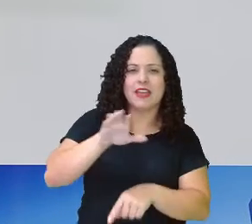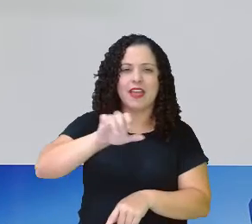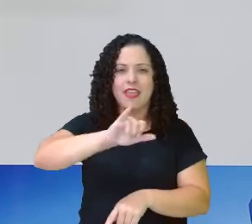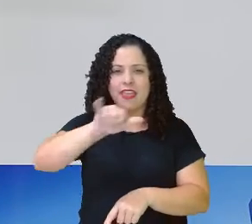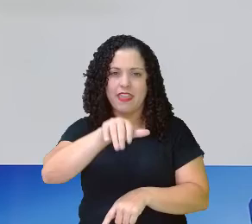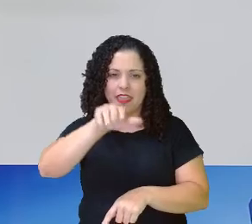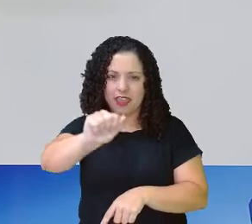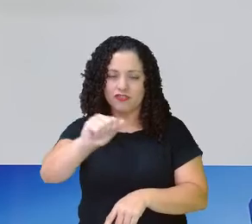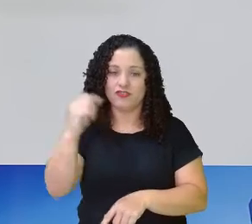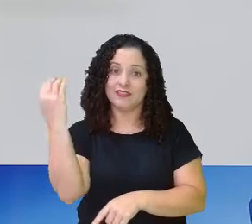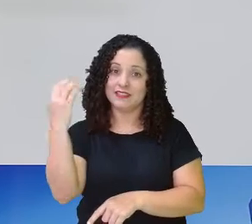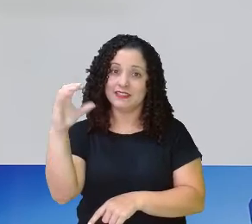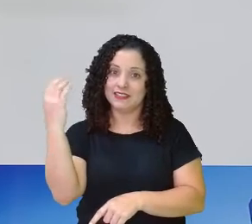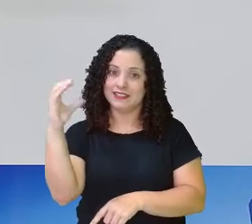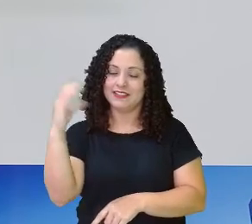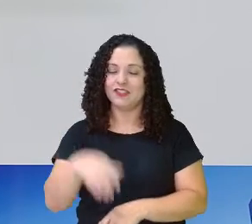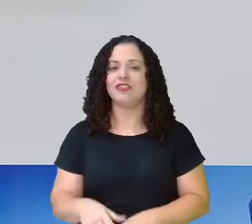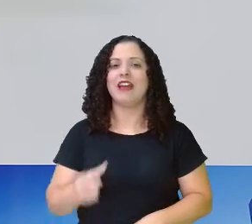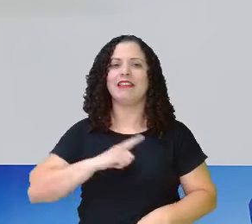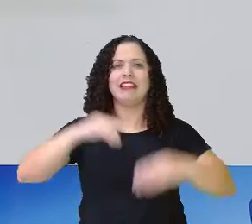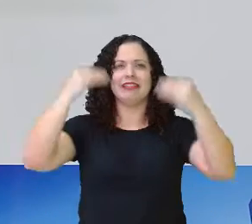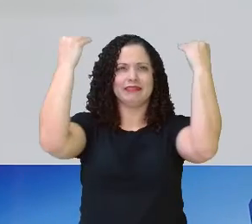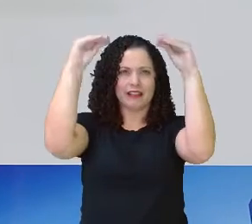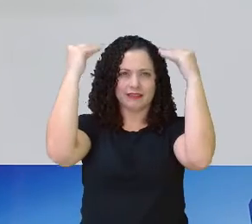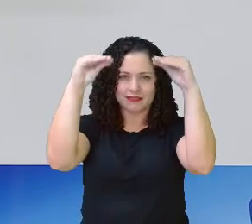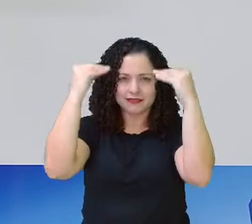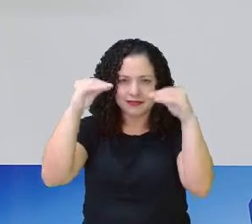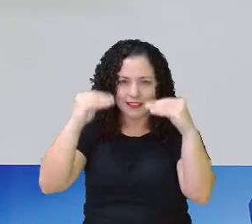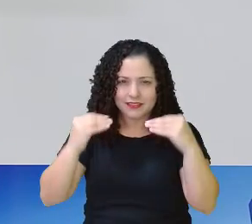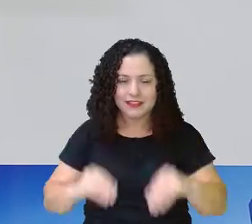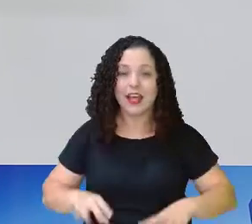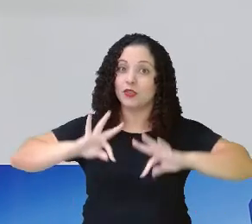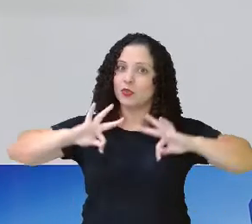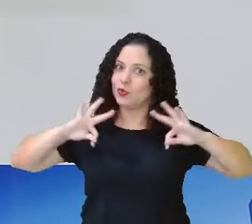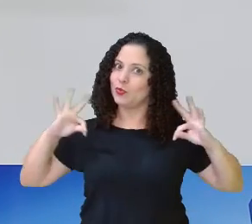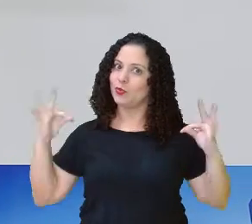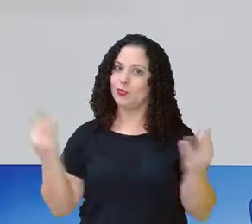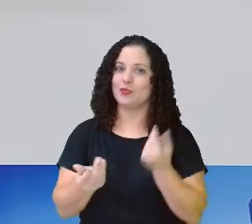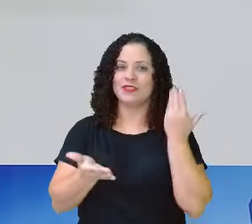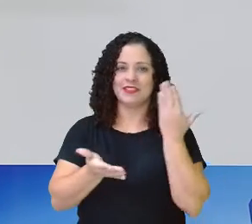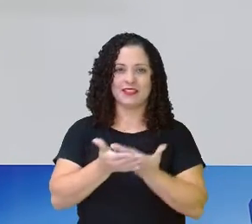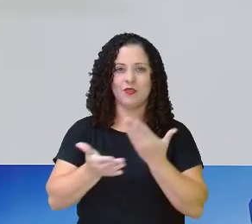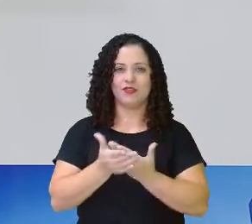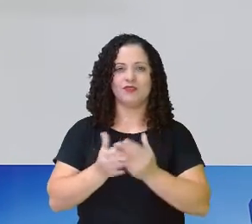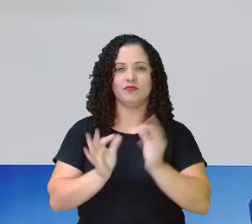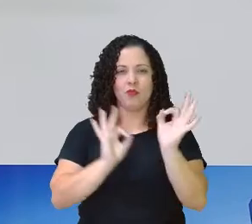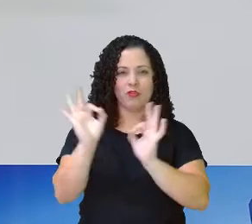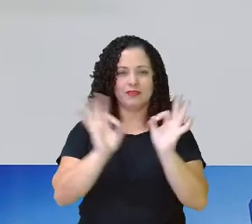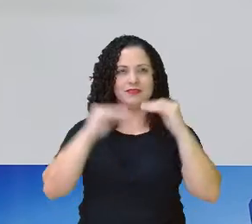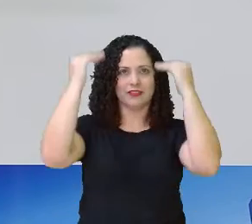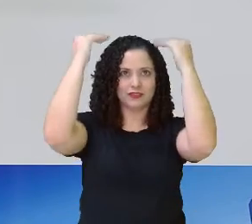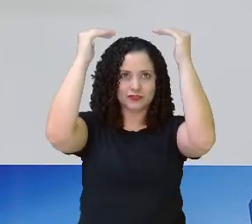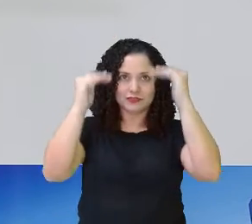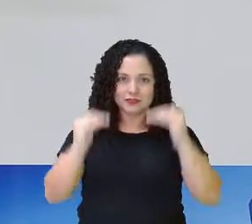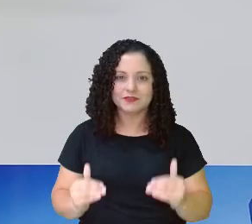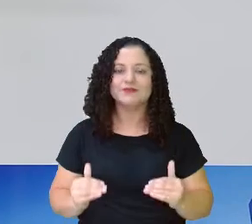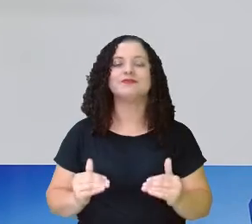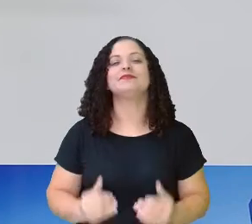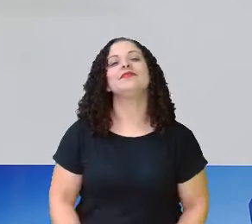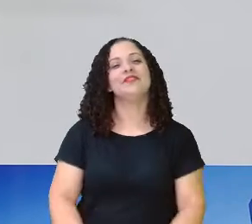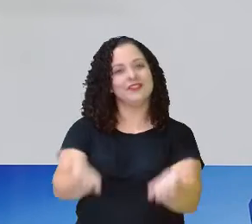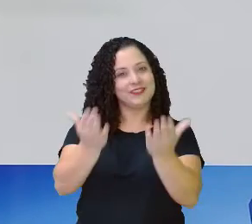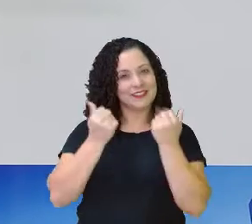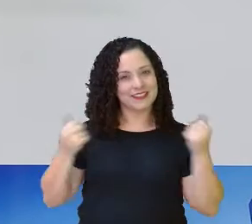Ciências. E aí vão aparecer todas as aulas que fizemos, não só esse ano, também do ano passado, tá, gente? Então, vamos juntos